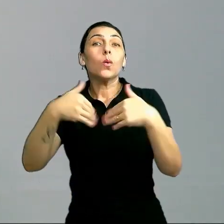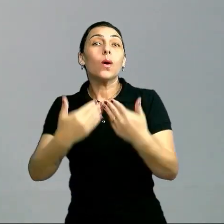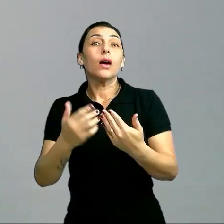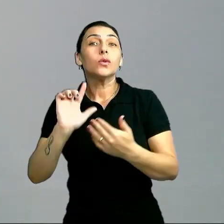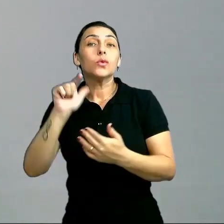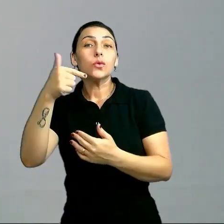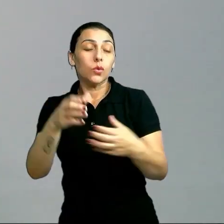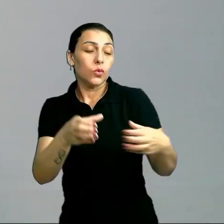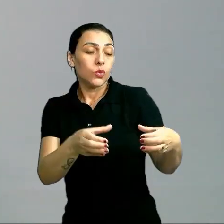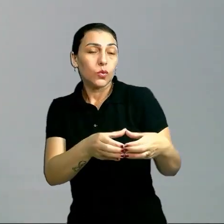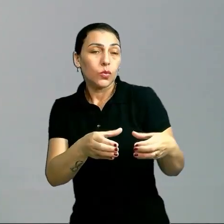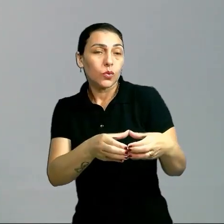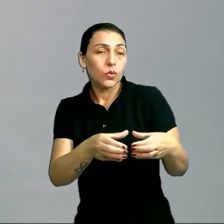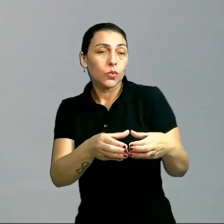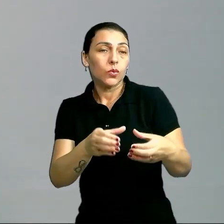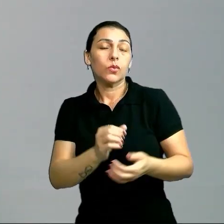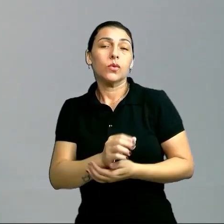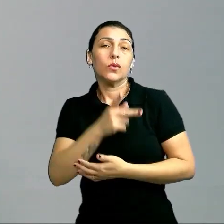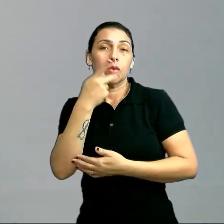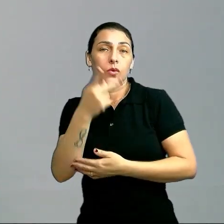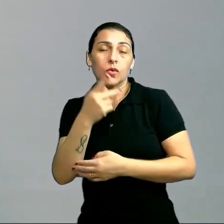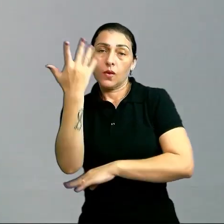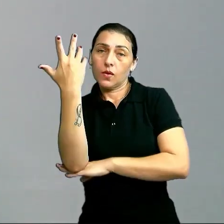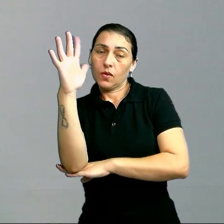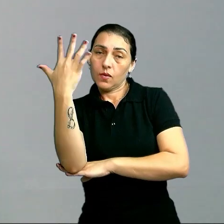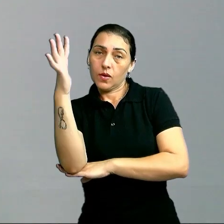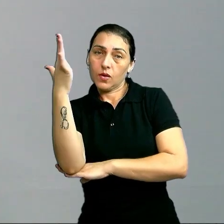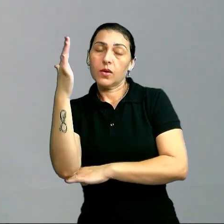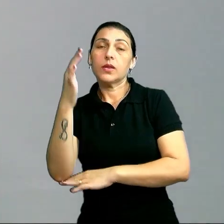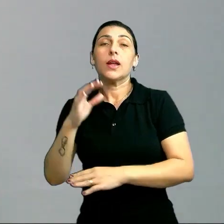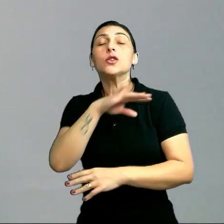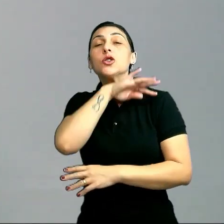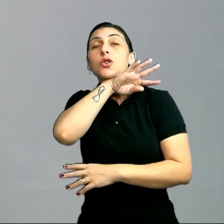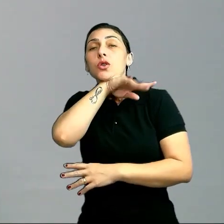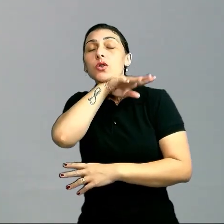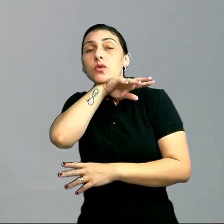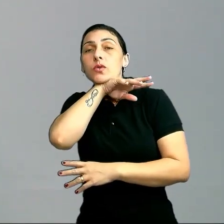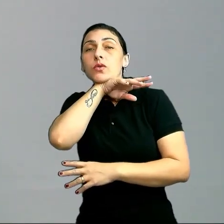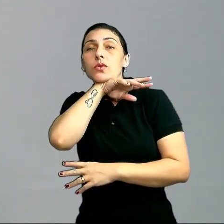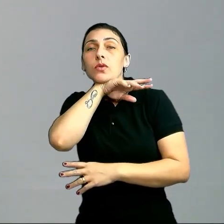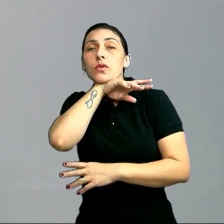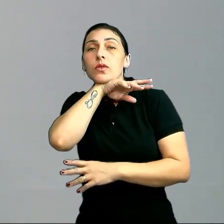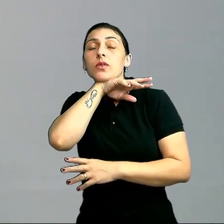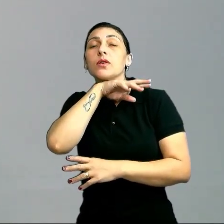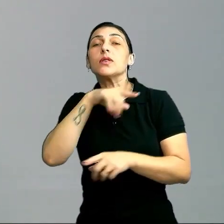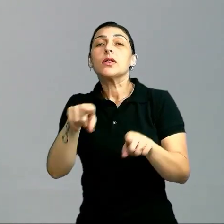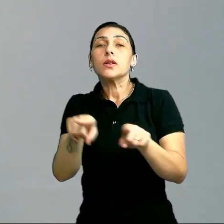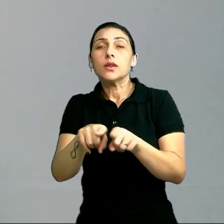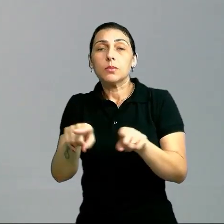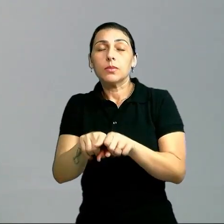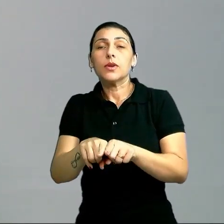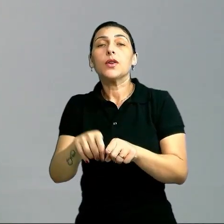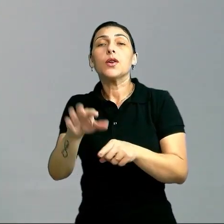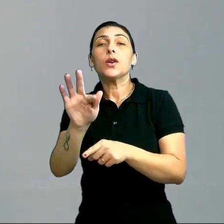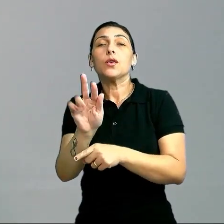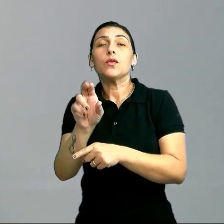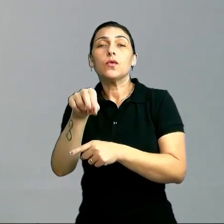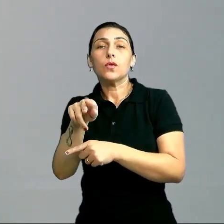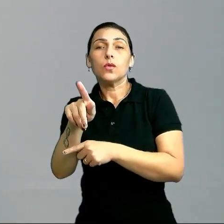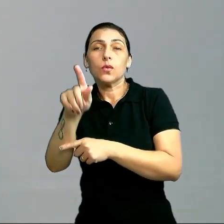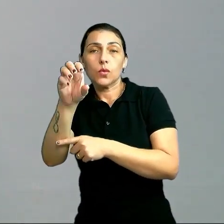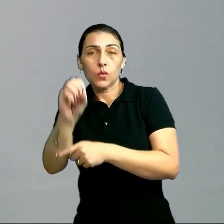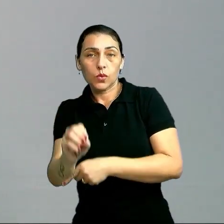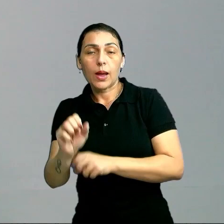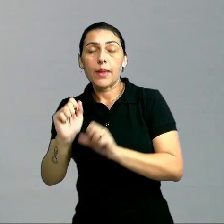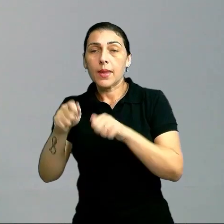os outros grupos? Ele falou de plantas e falou de animais e falou de fungos. Então, esses 3 são visíveis a